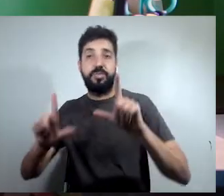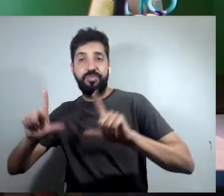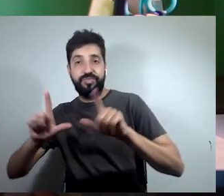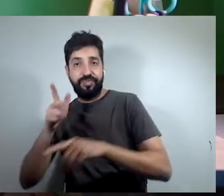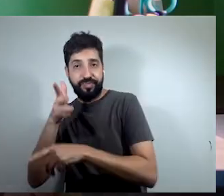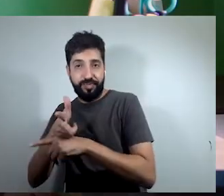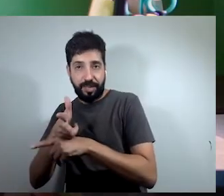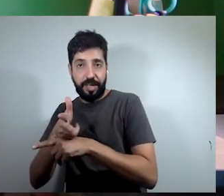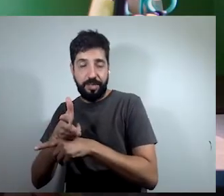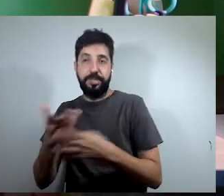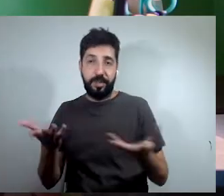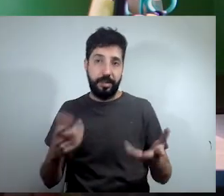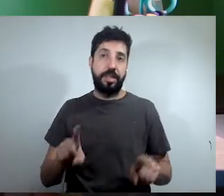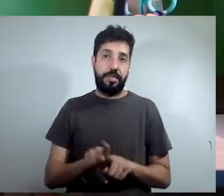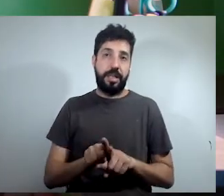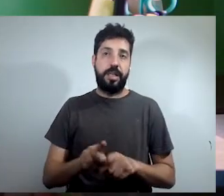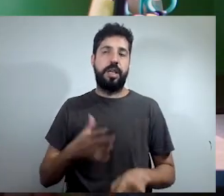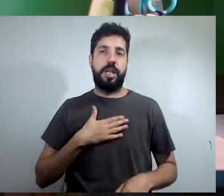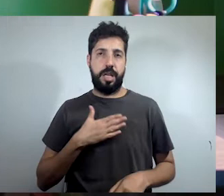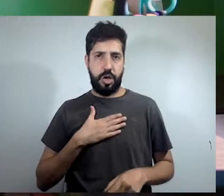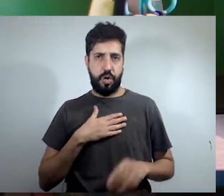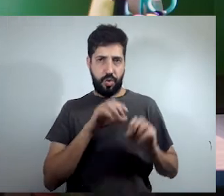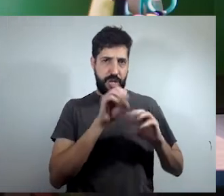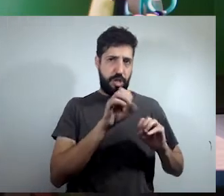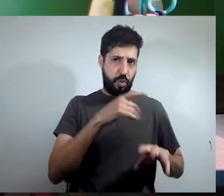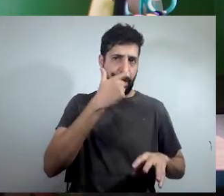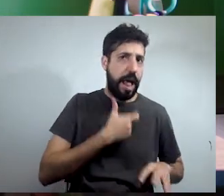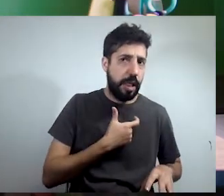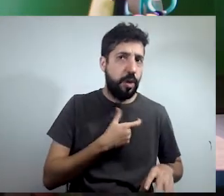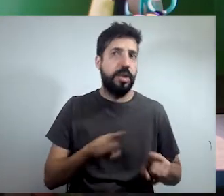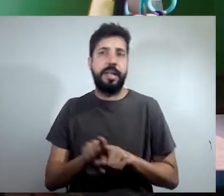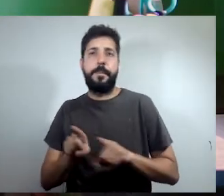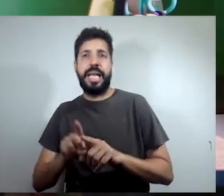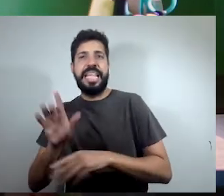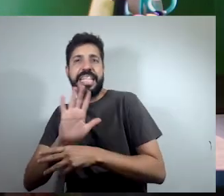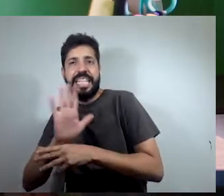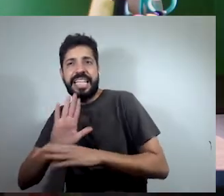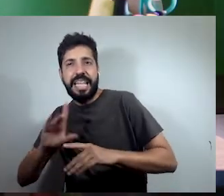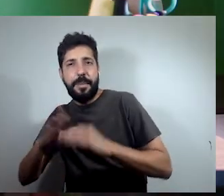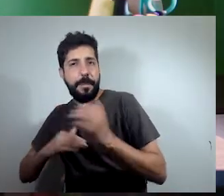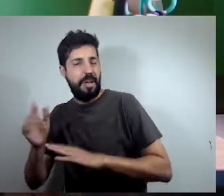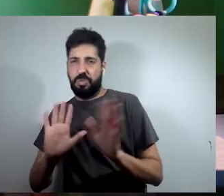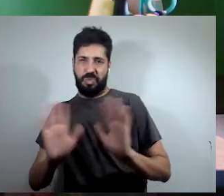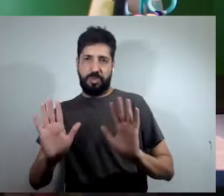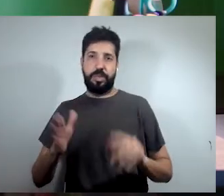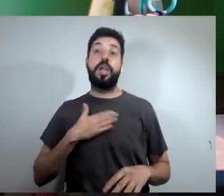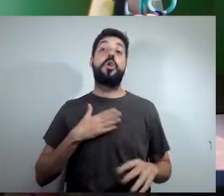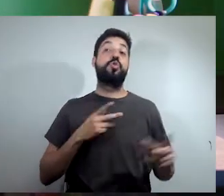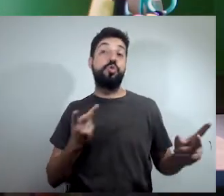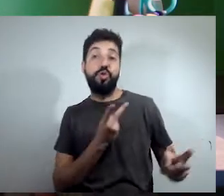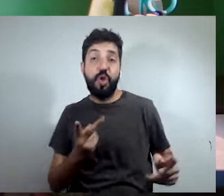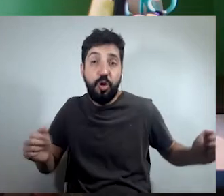seja, educação audiovisual. Eu não sou nem educador e nem cineasta, eu sou um educador